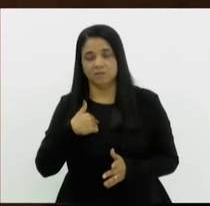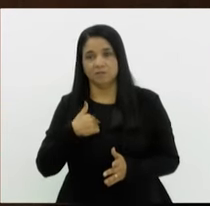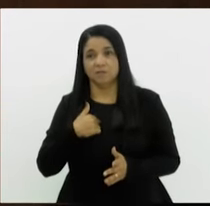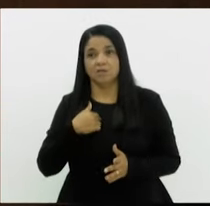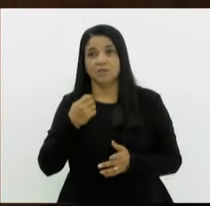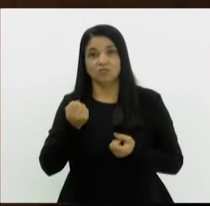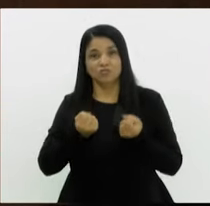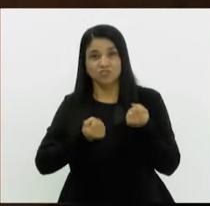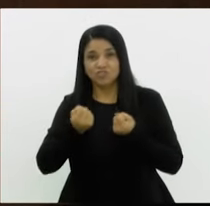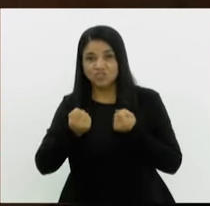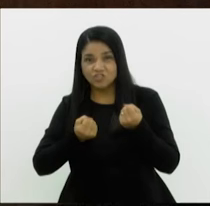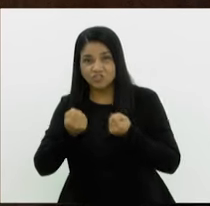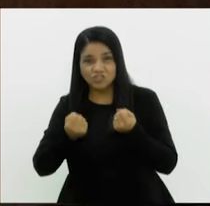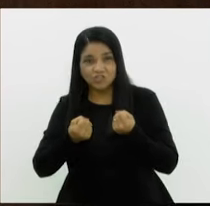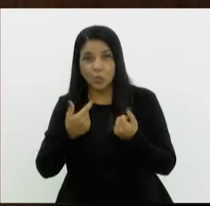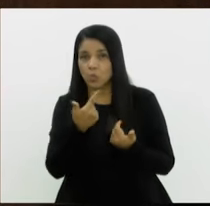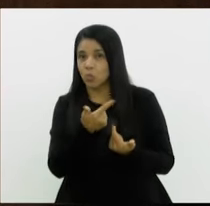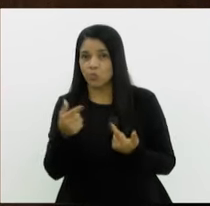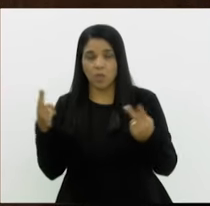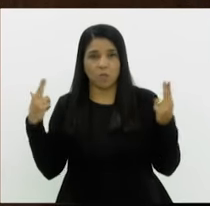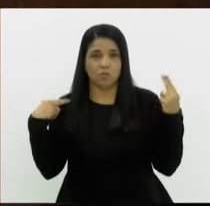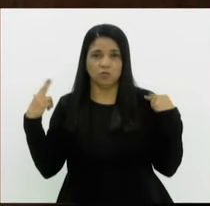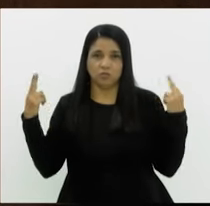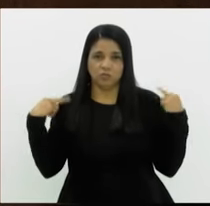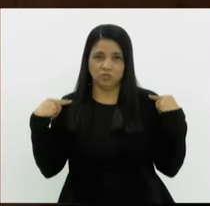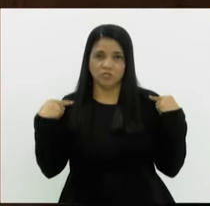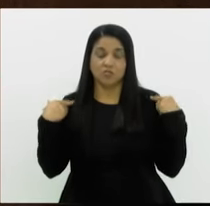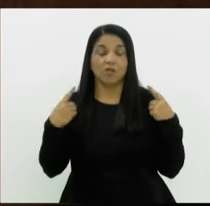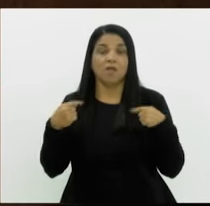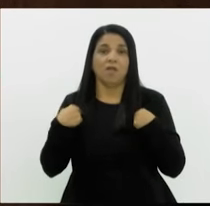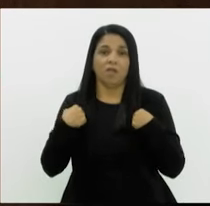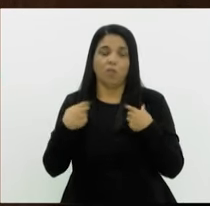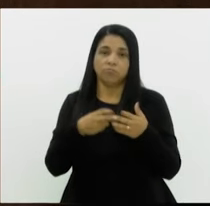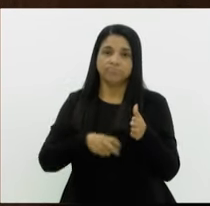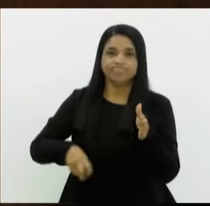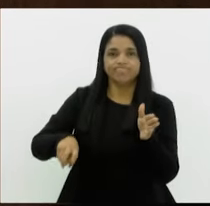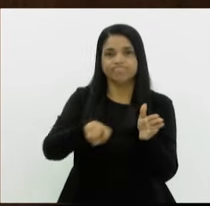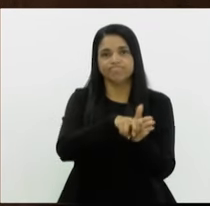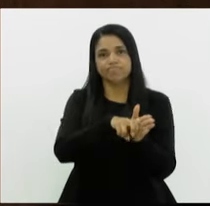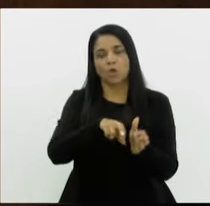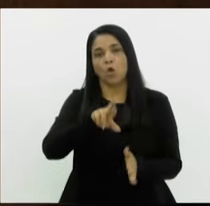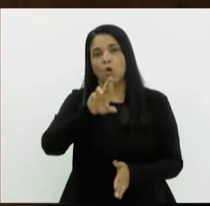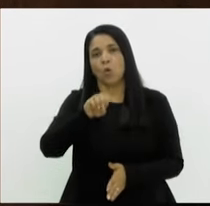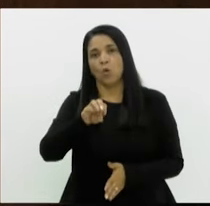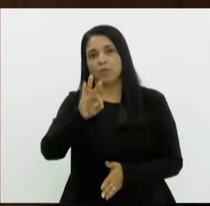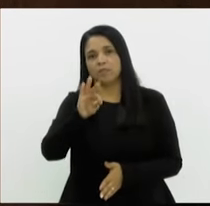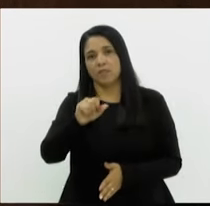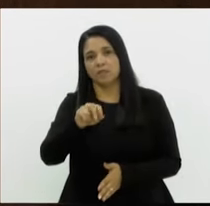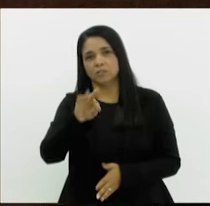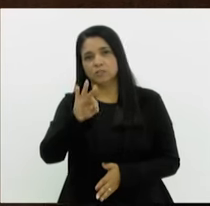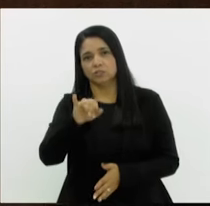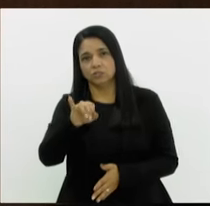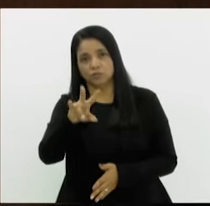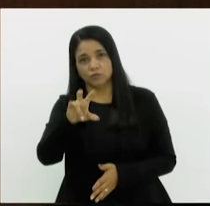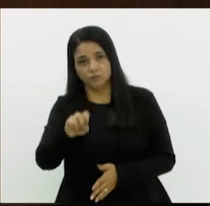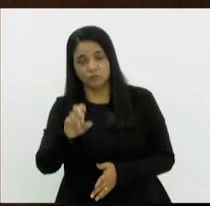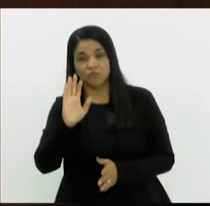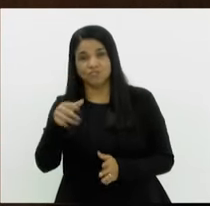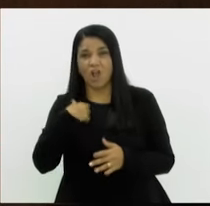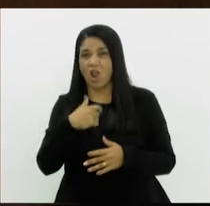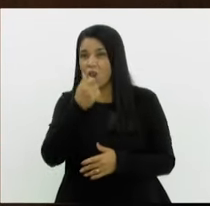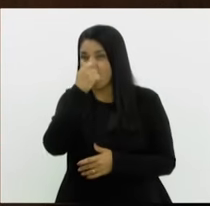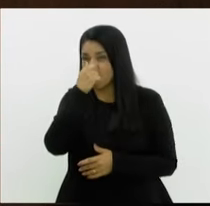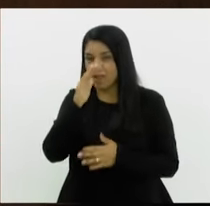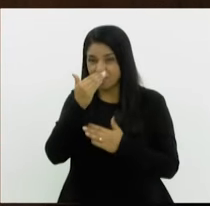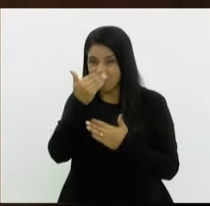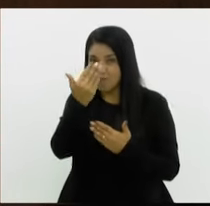dirigindo sem motorista, eu já tive que botar em rotativo. Aqui na frente, o rotativo já esteve lotado, eu